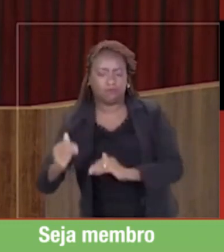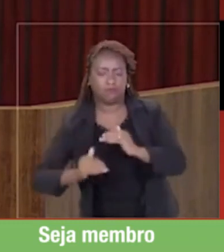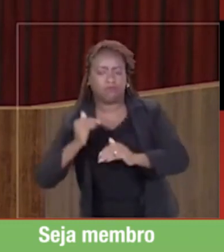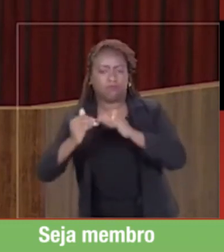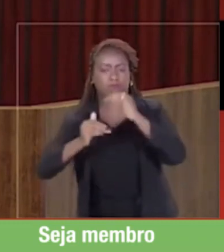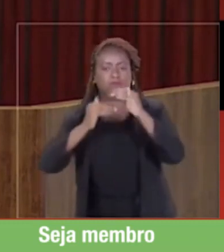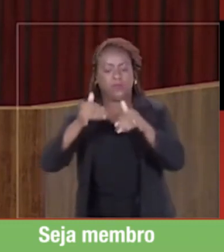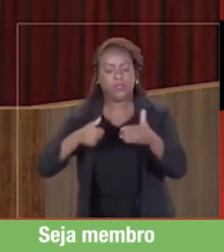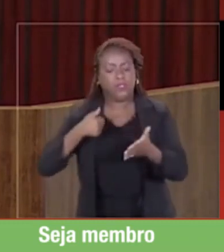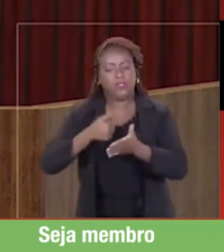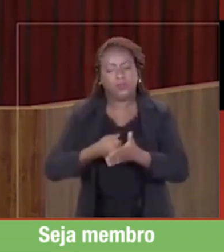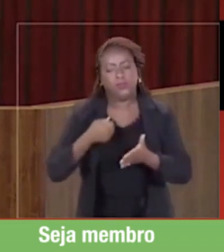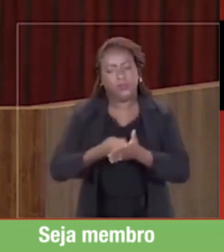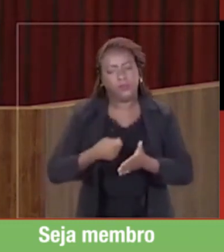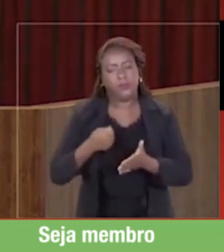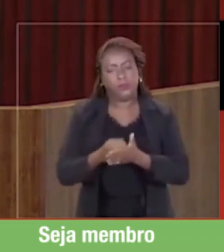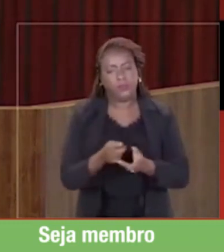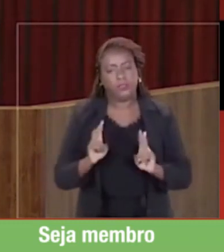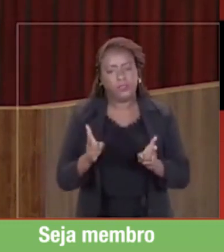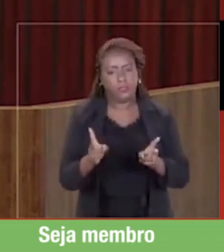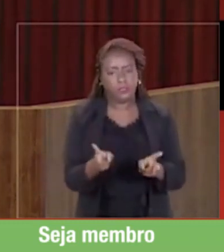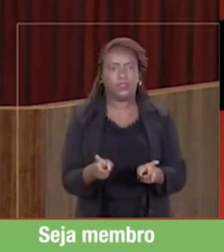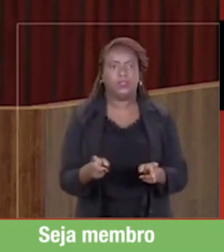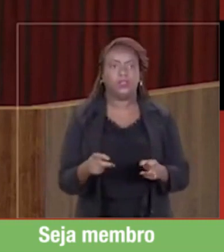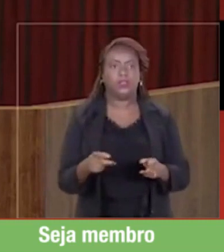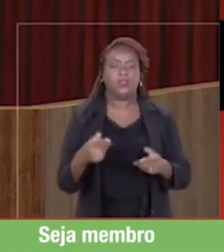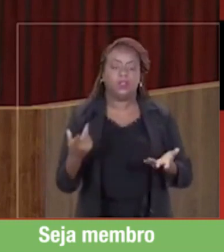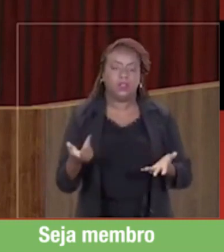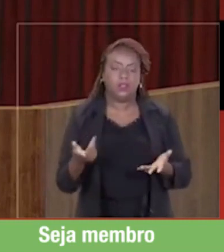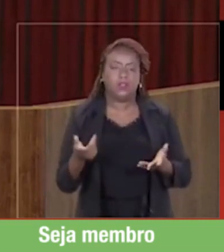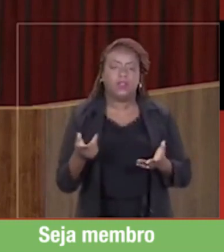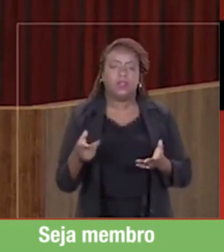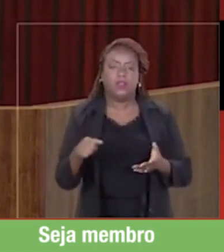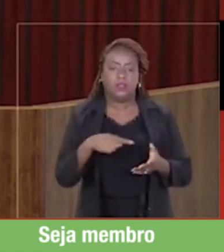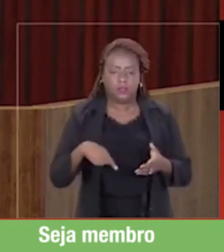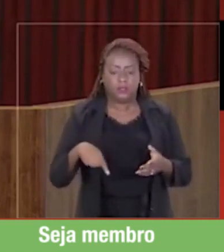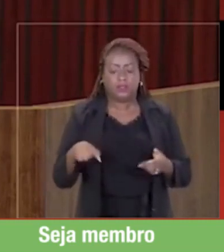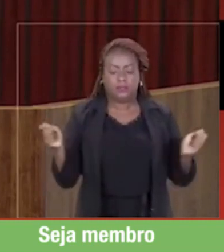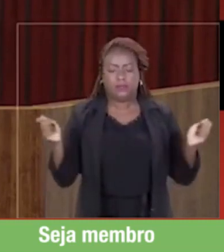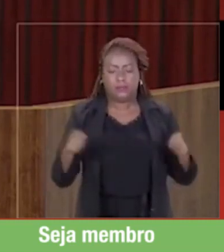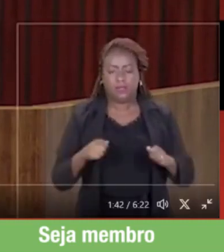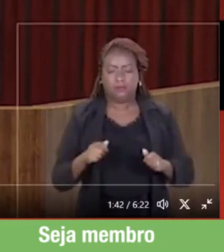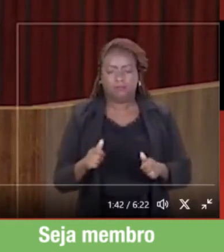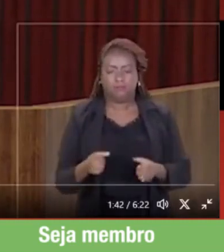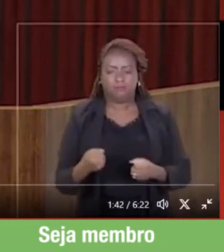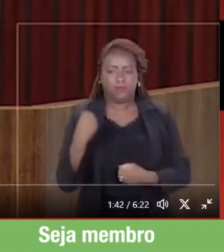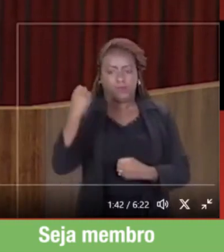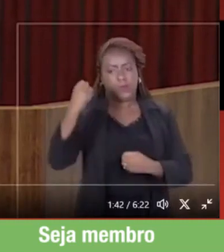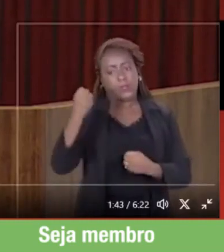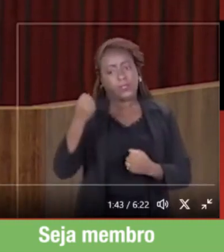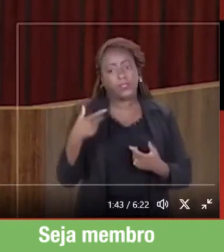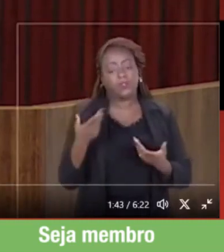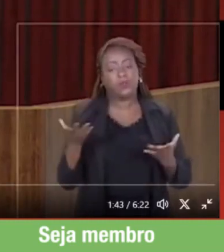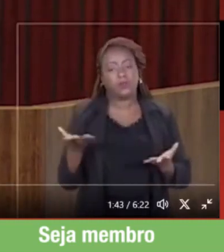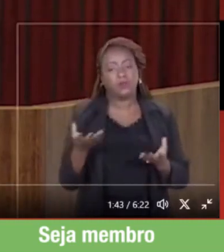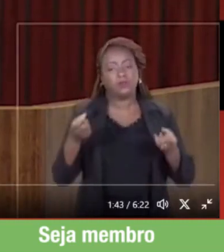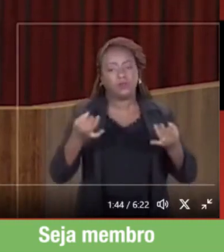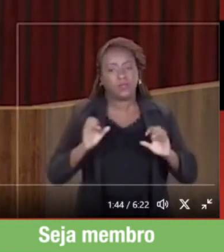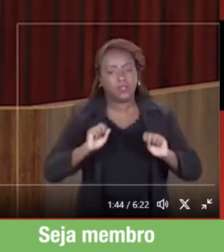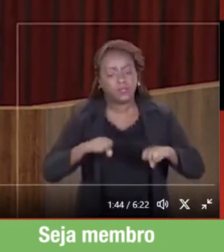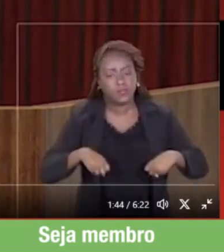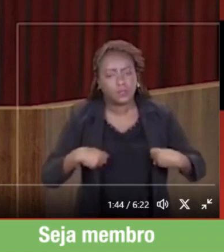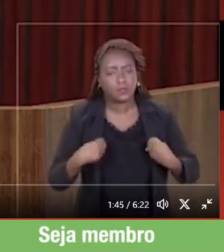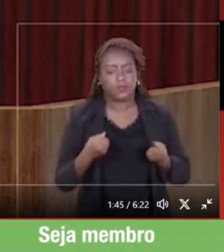crescer e em luta. Sim, há carência, mas nós somos potência. Nesse sentido de esforço